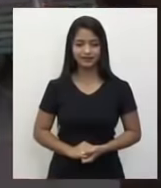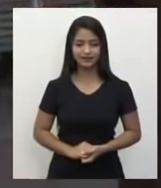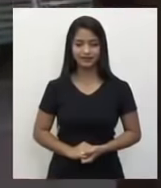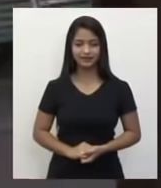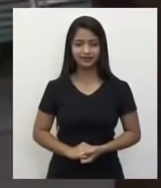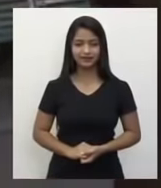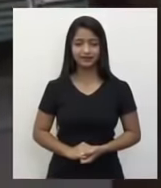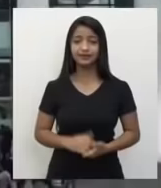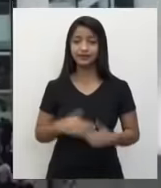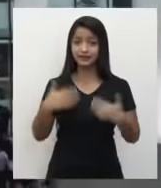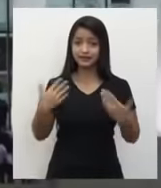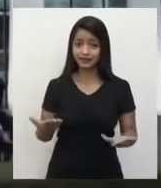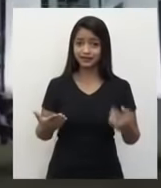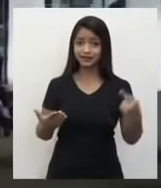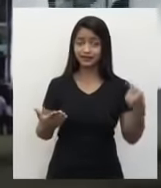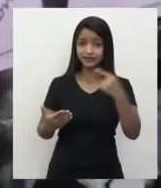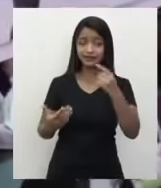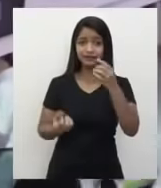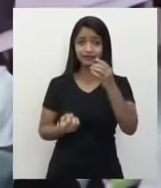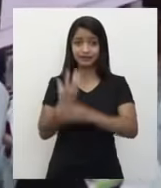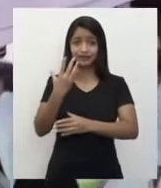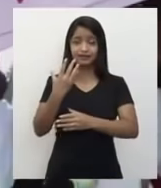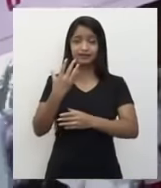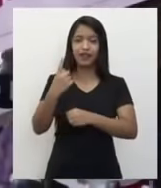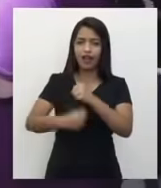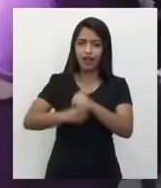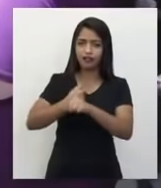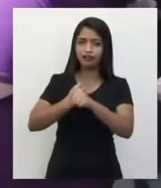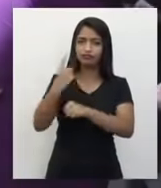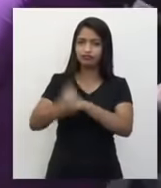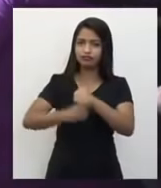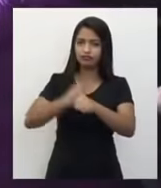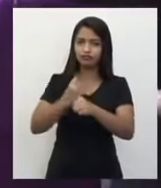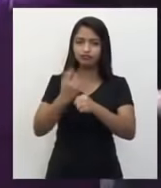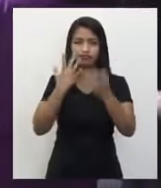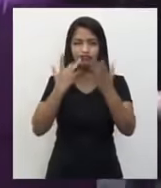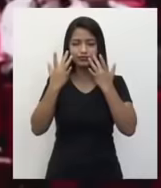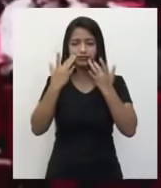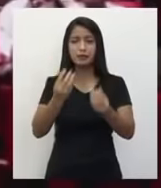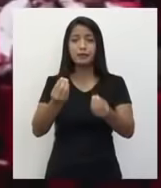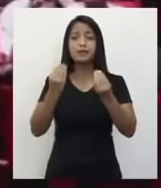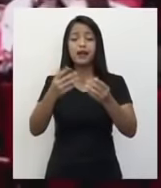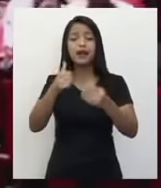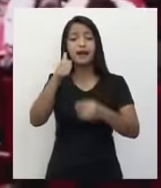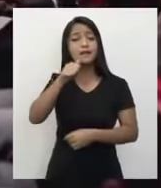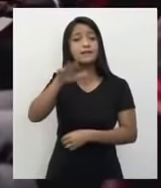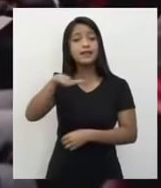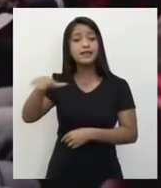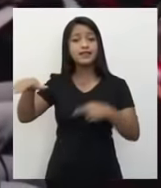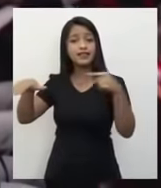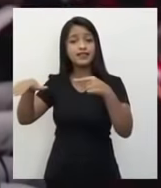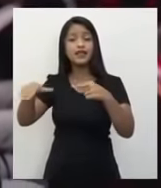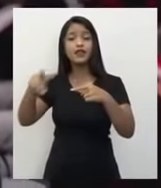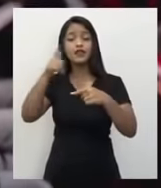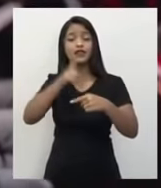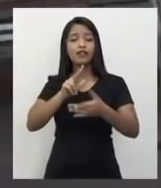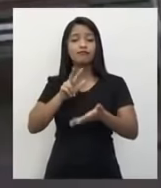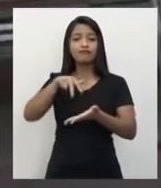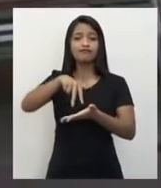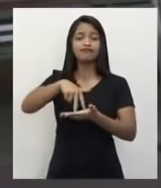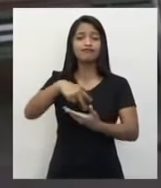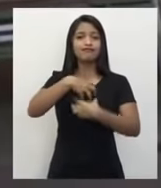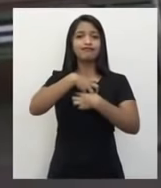O Grupo Primavera produziu um espetáculo a cada ano. É um jeito que eles fazem para realizar os sonhos de muitas meninas aqui. Sentir mesmo como